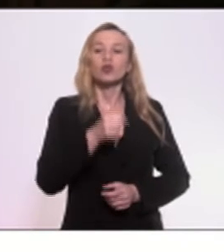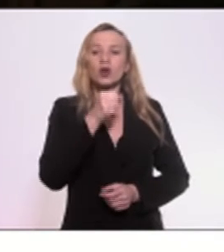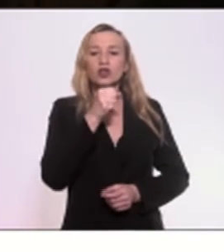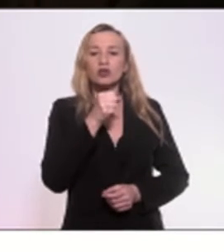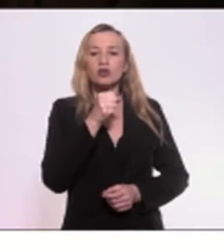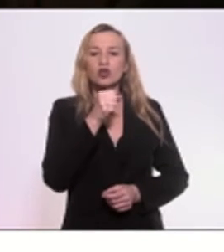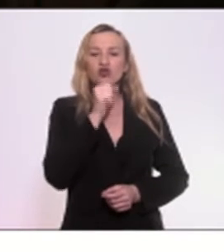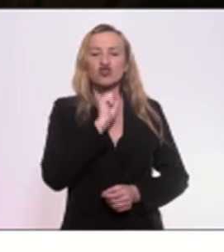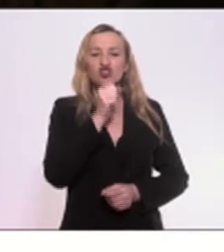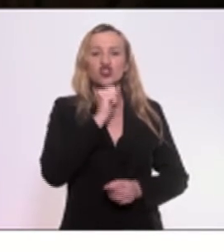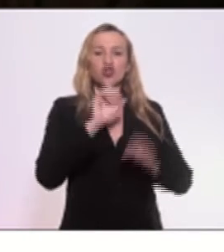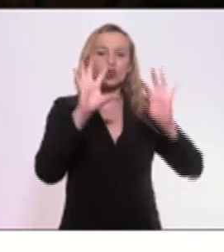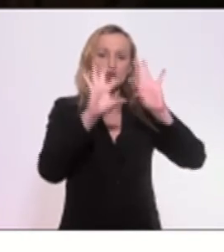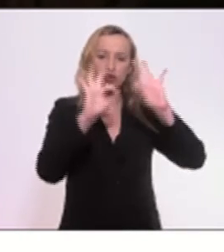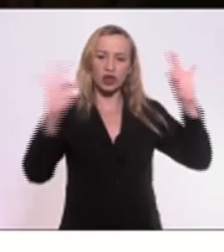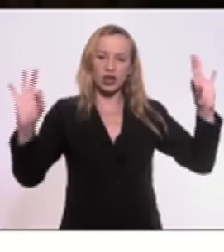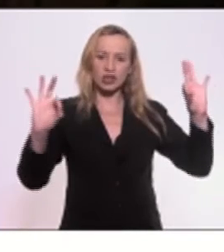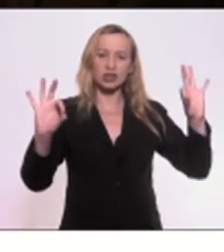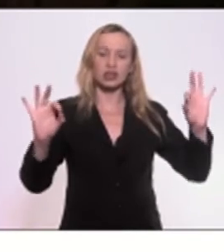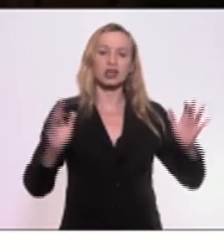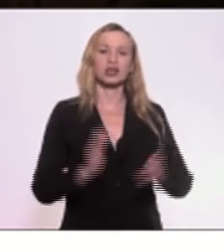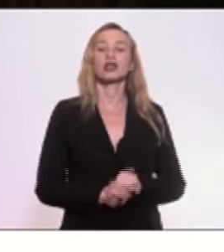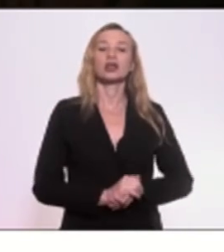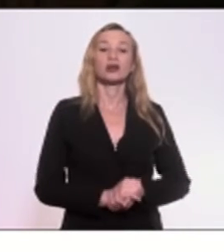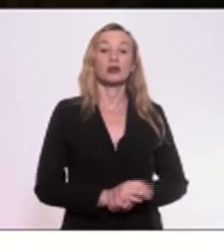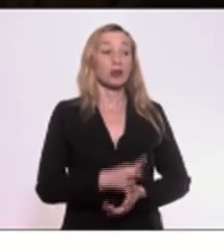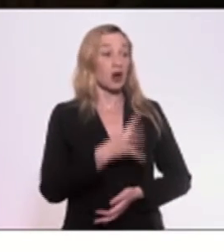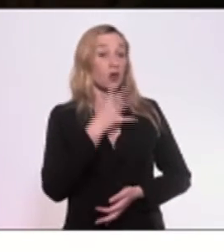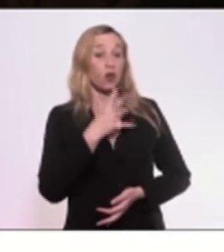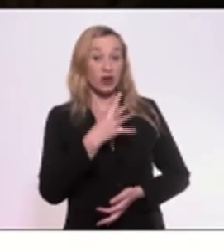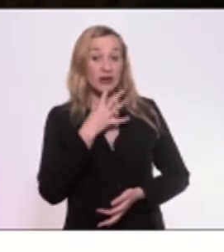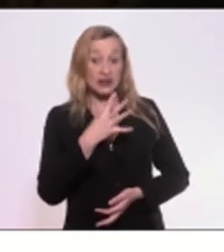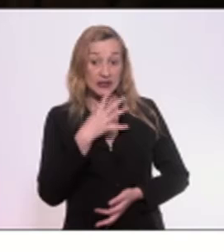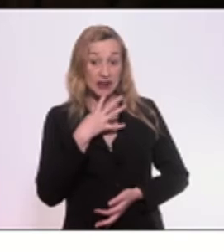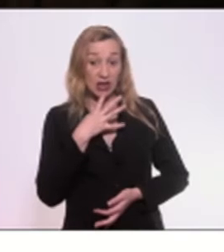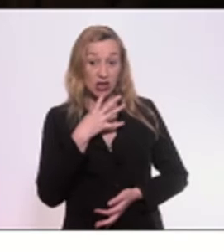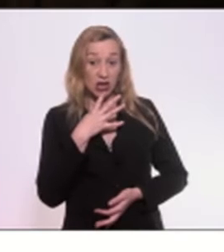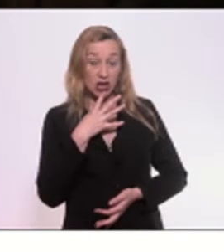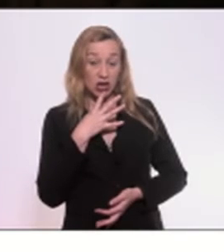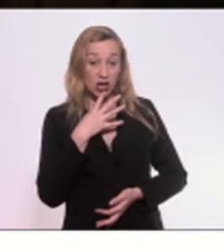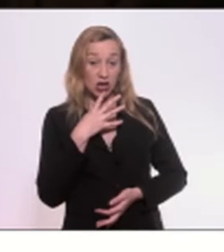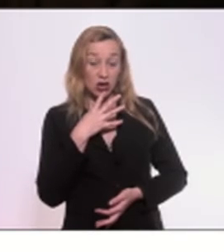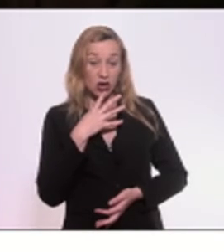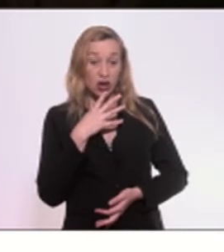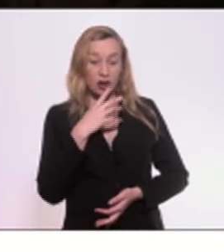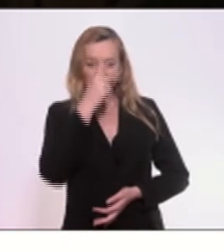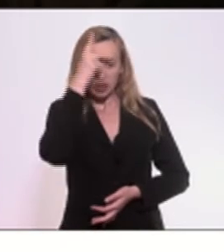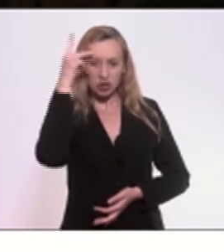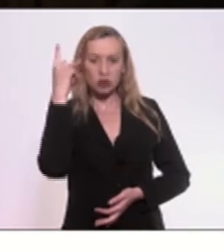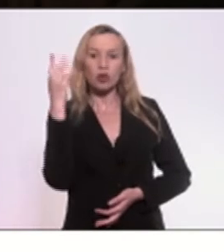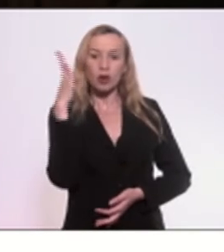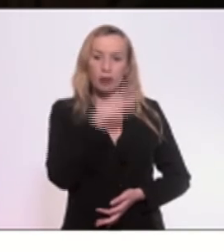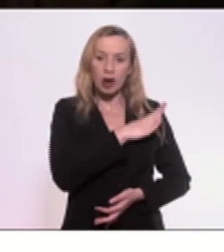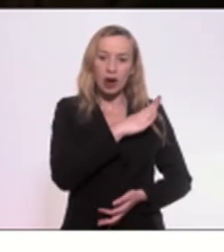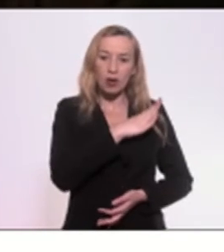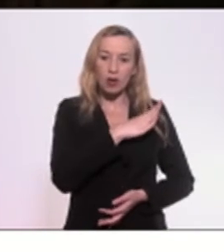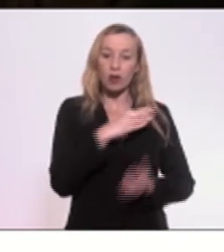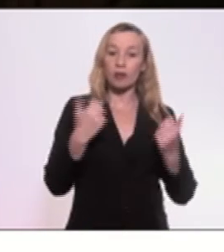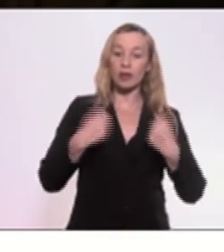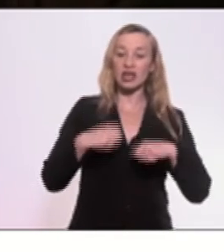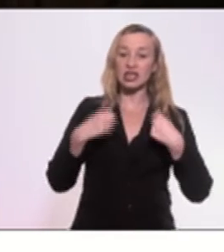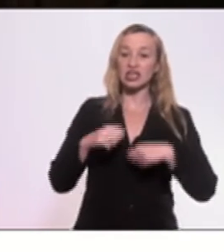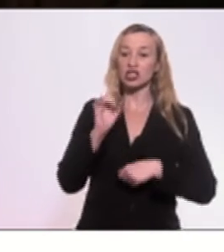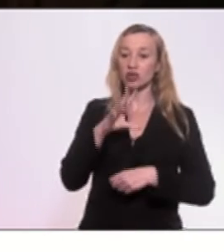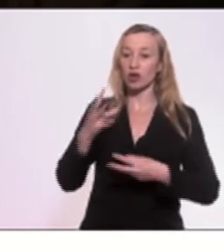ditado popular: para conhecer o vilão, basta lhe dar